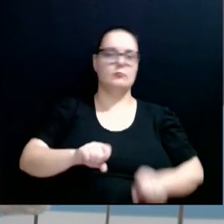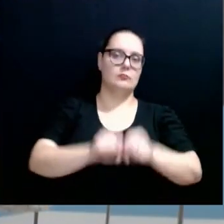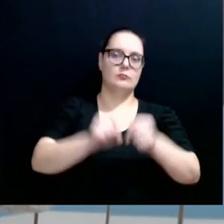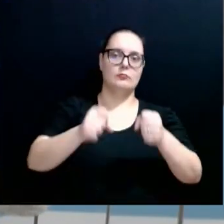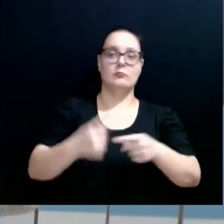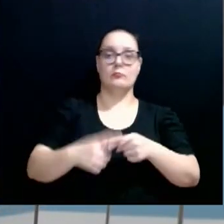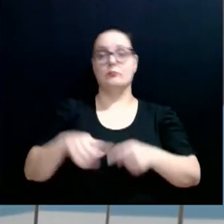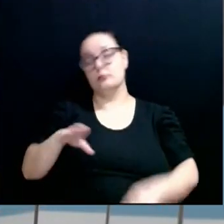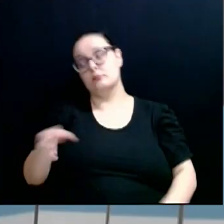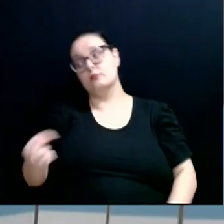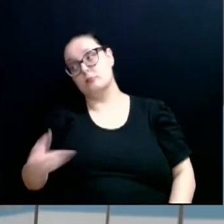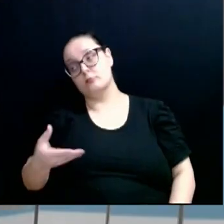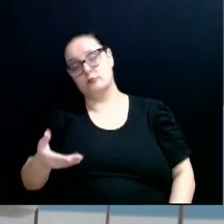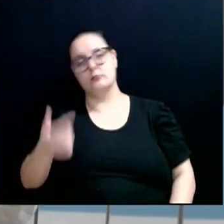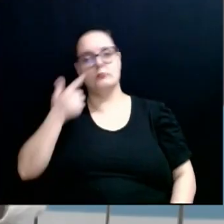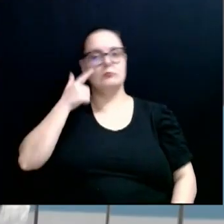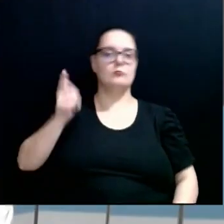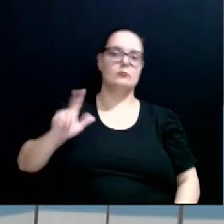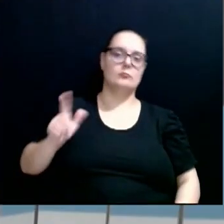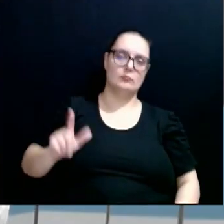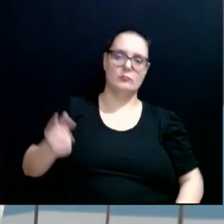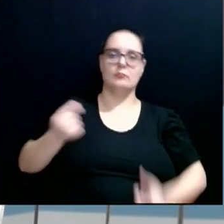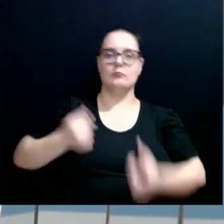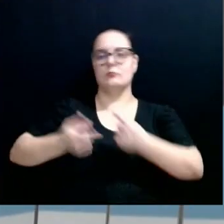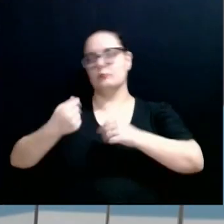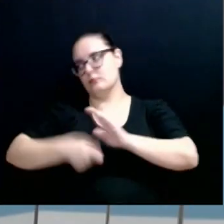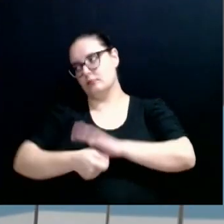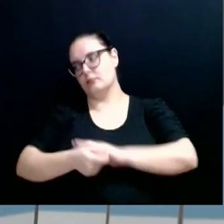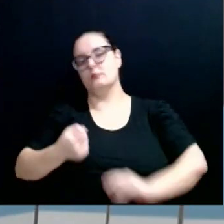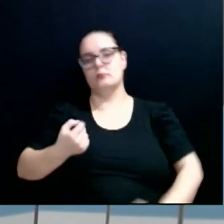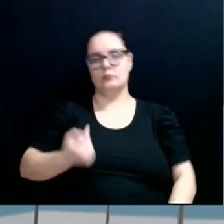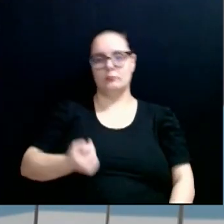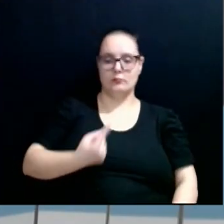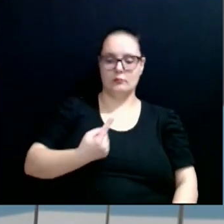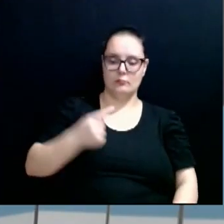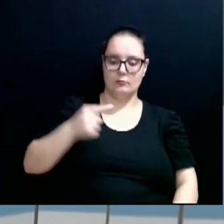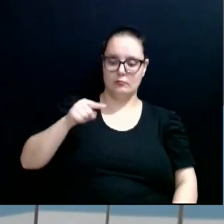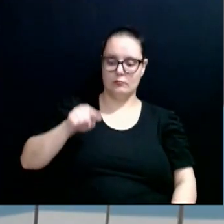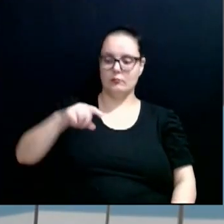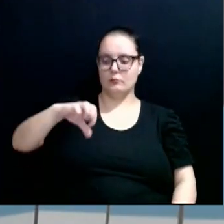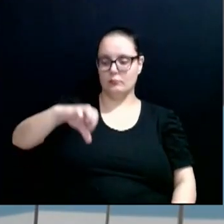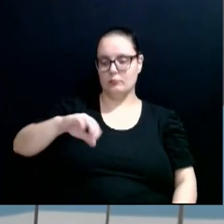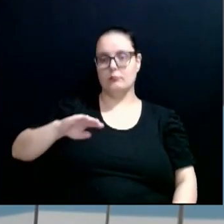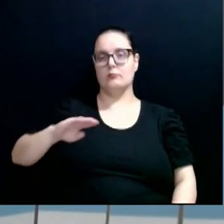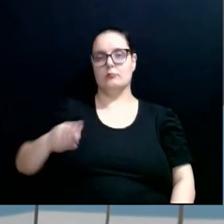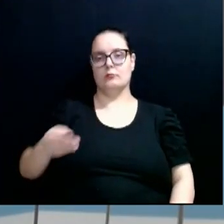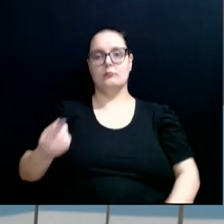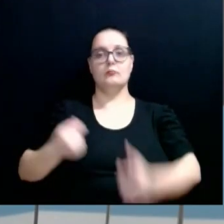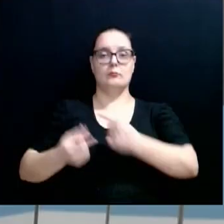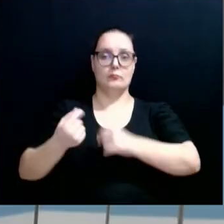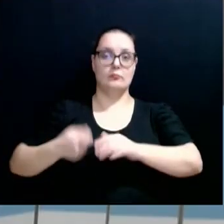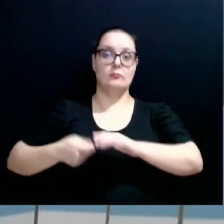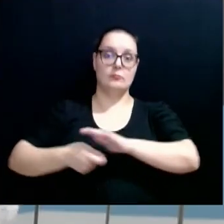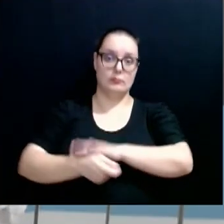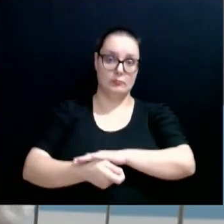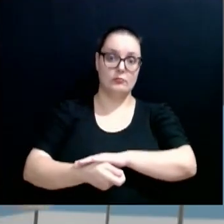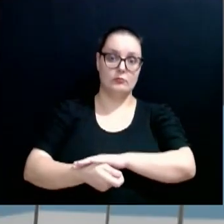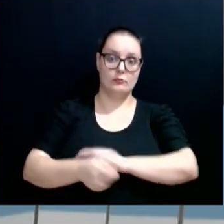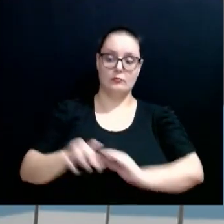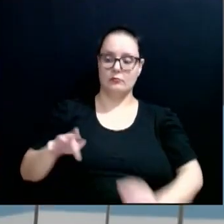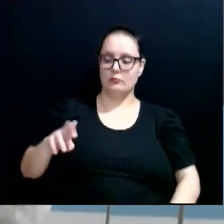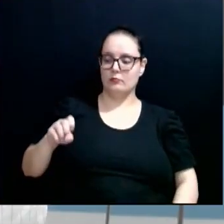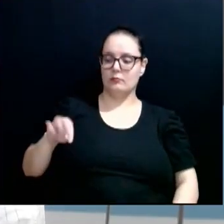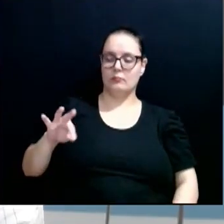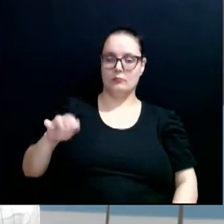É claro que esse investimento de quase 1,9 bi, né, que é o valor do investimento da frota, ele